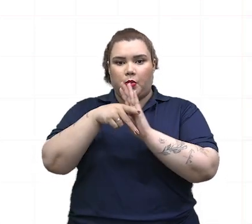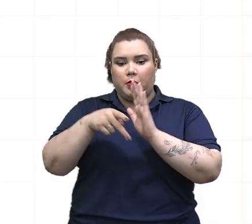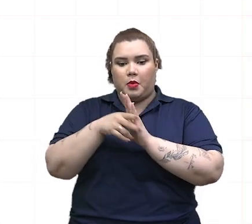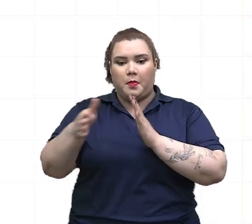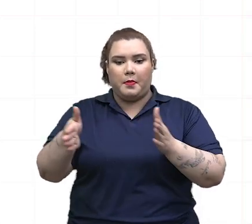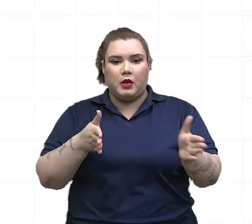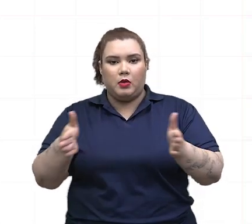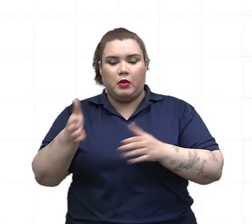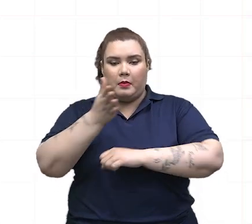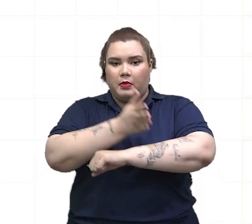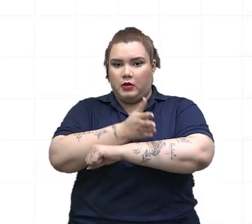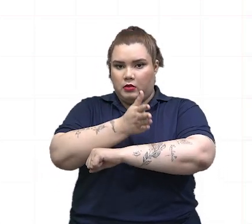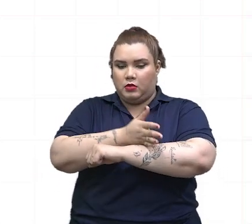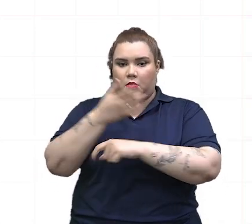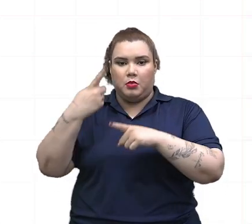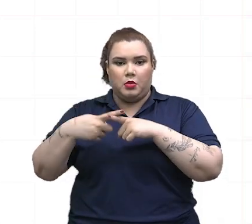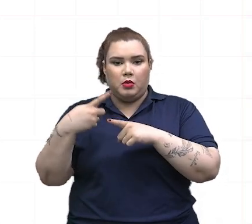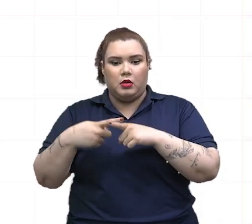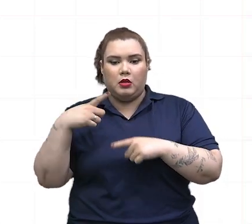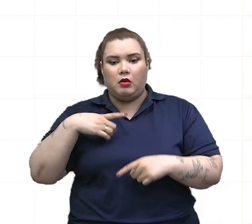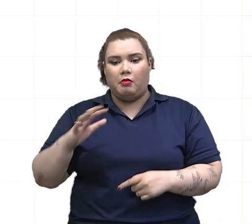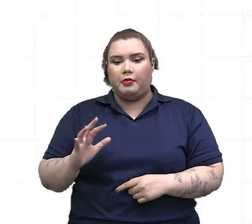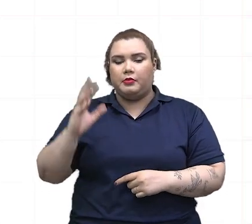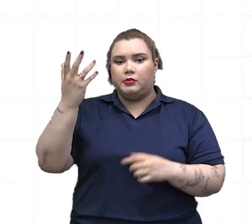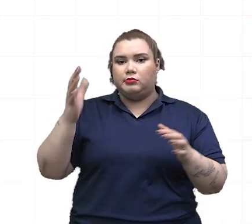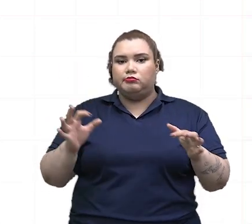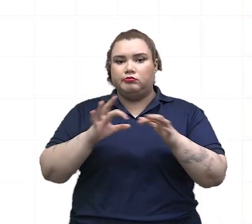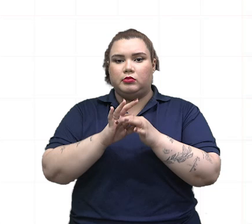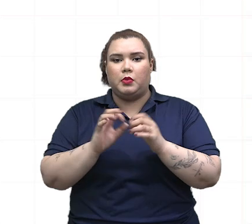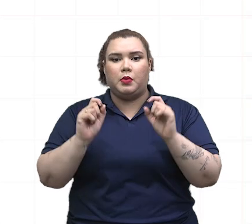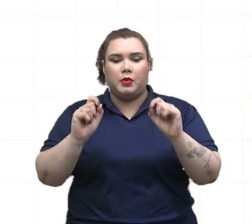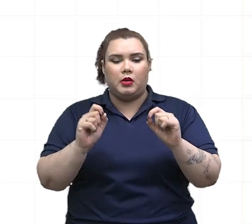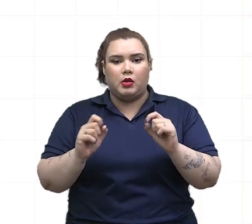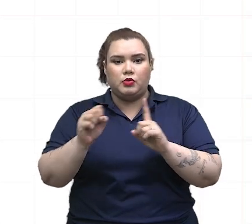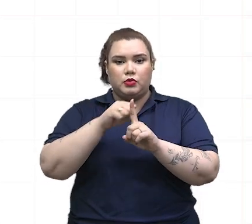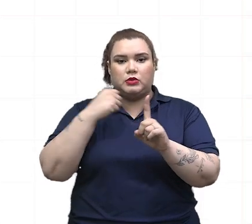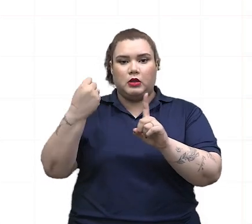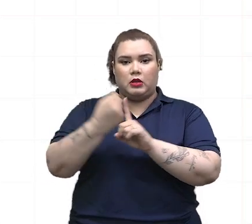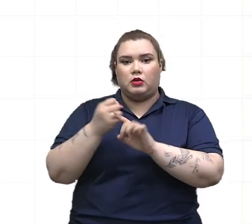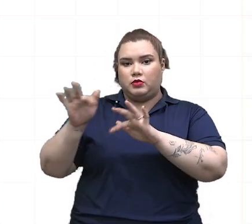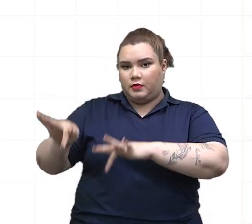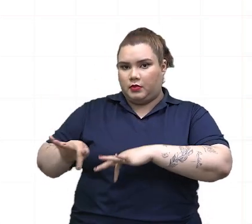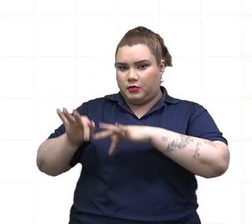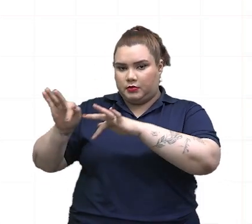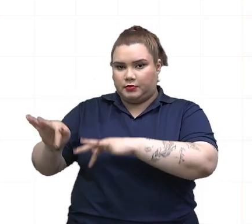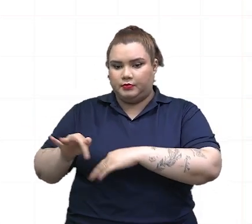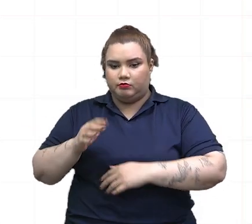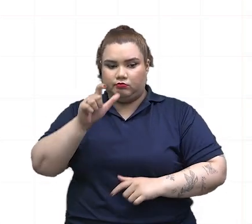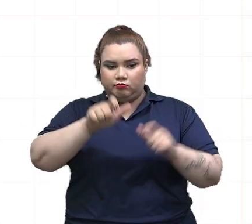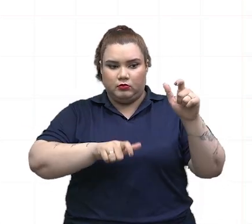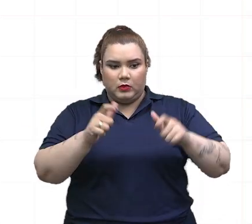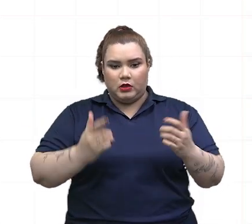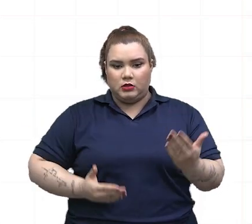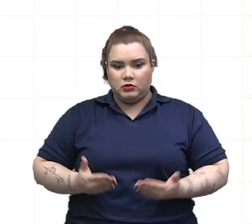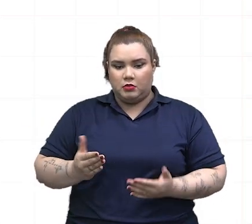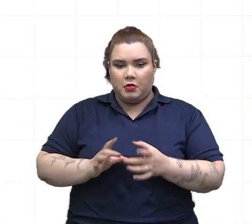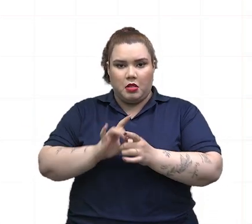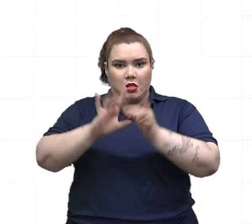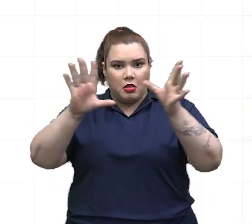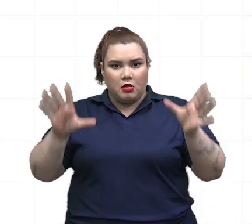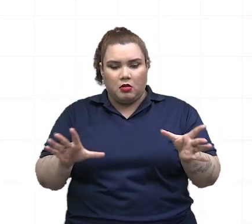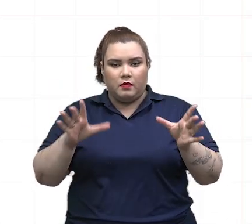Idade Medieval, pois está associado às sociedades feudais. Os servos não tinham plena